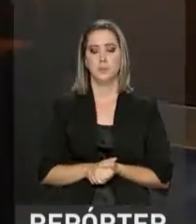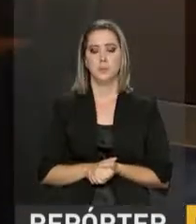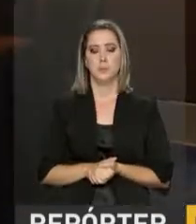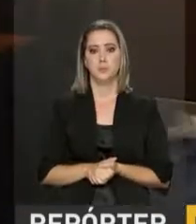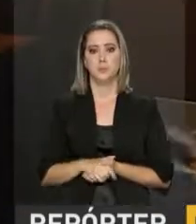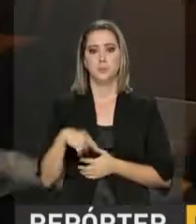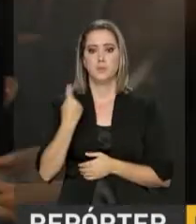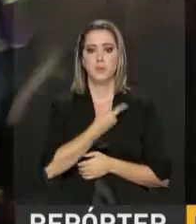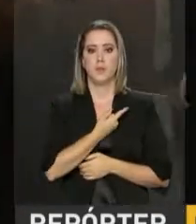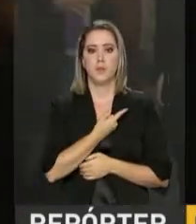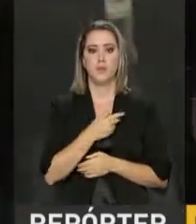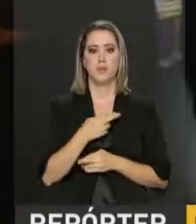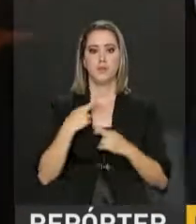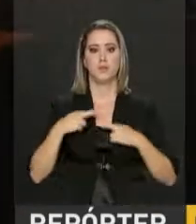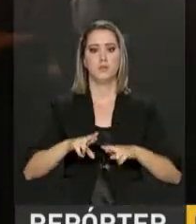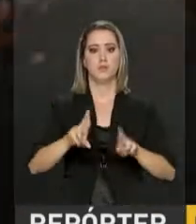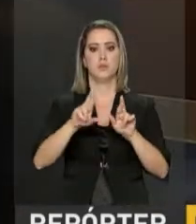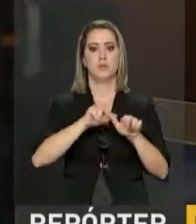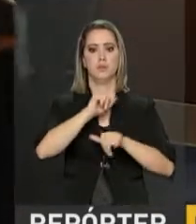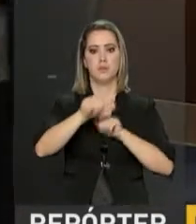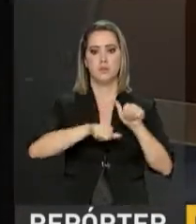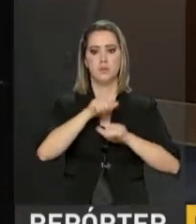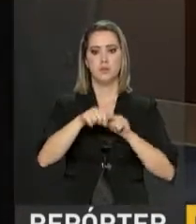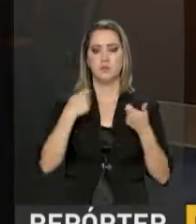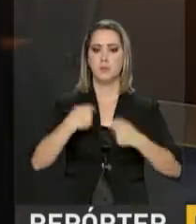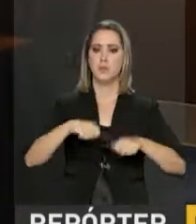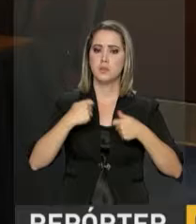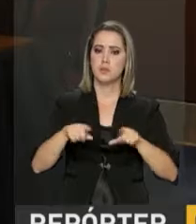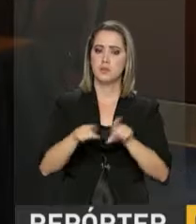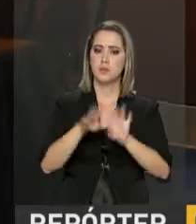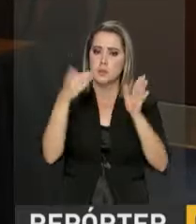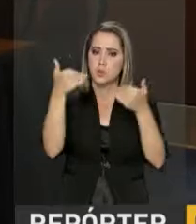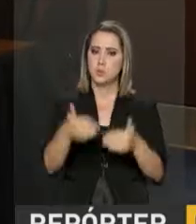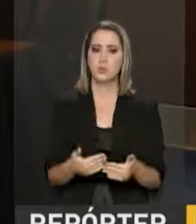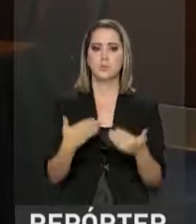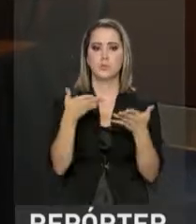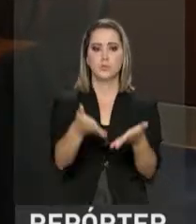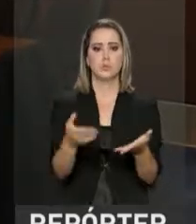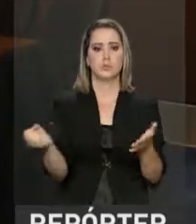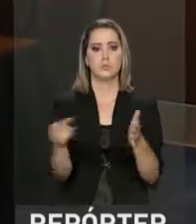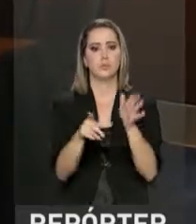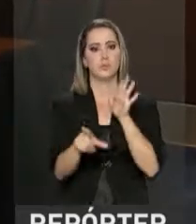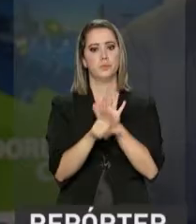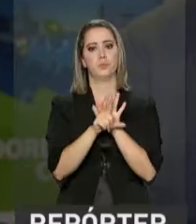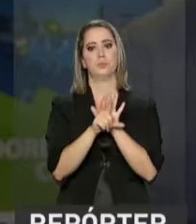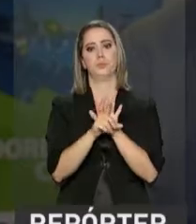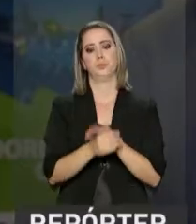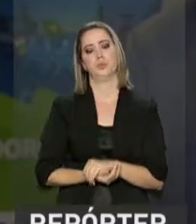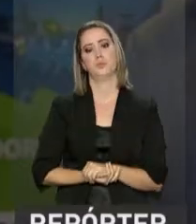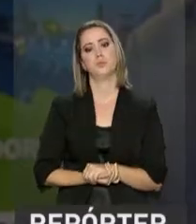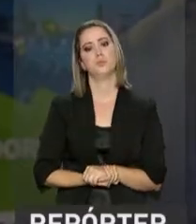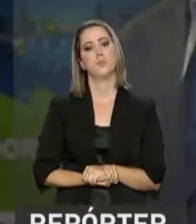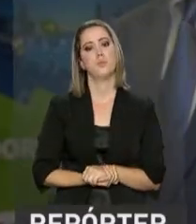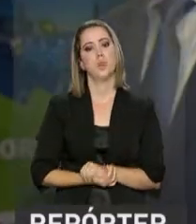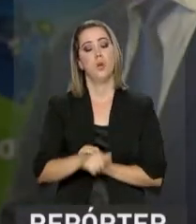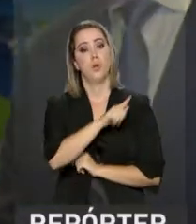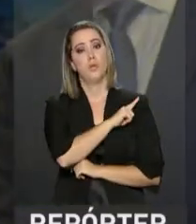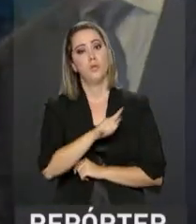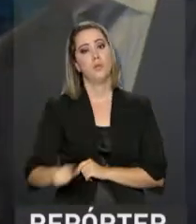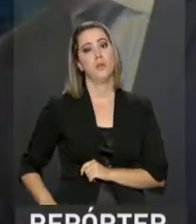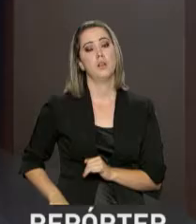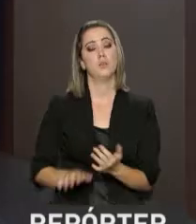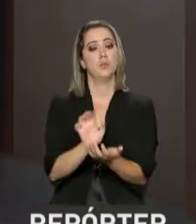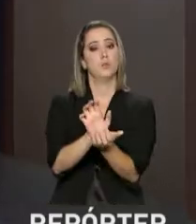espera mudança, nós precisamos realmente encarar e fazer as reformas necessárias. O governador de Pernambuco,